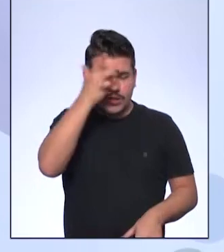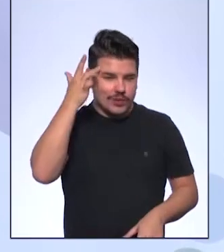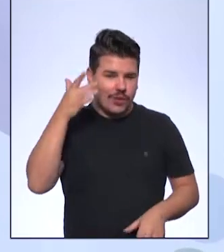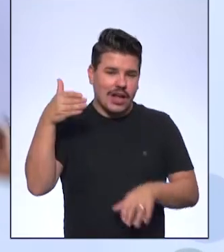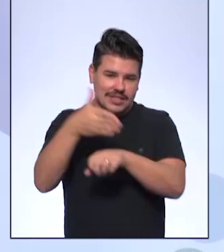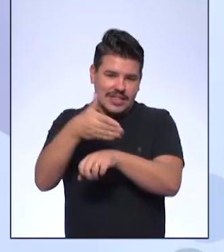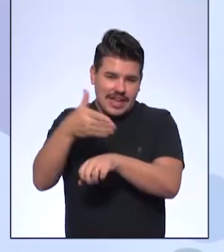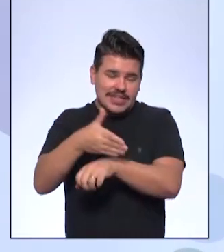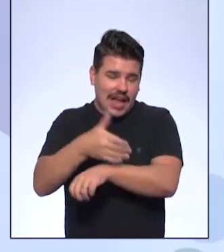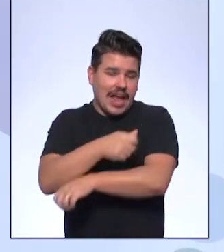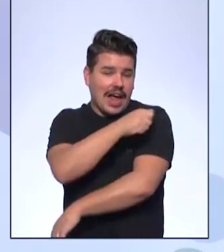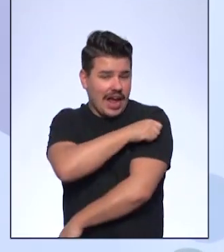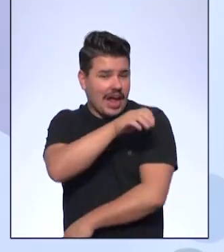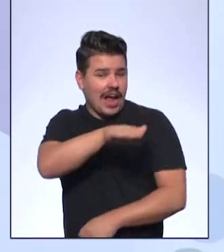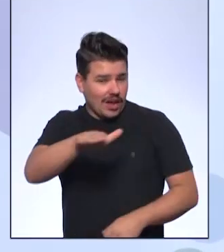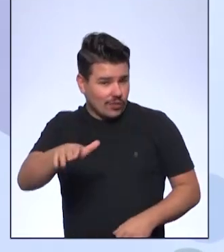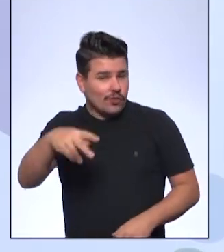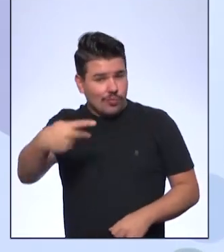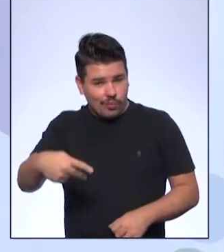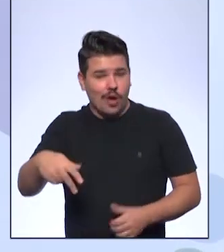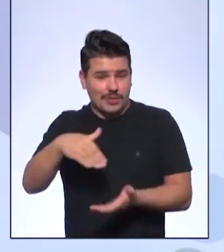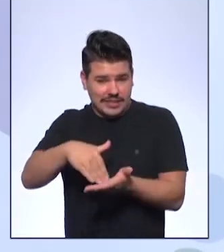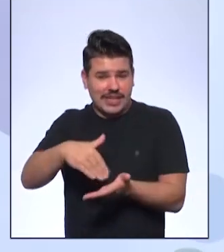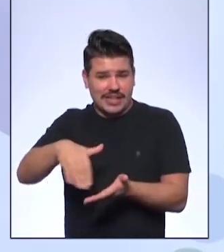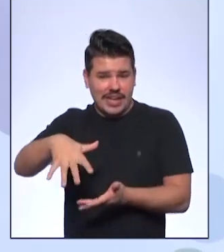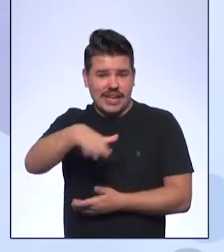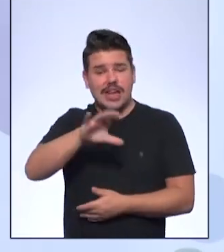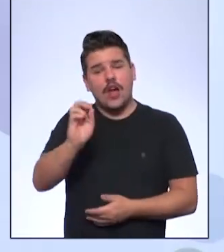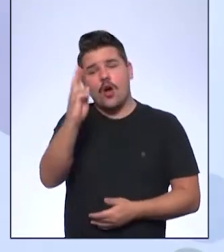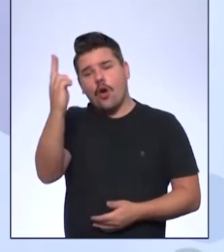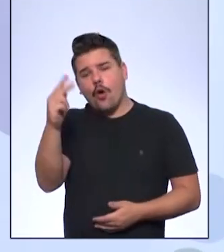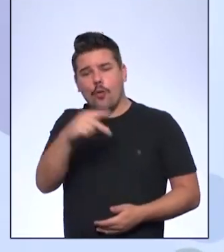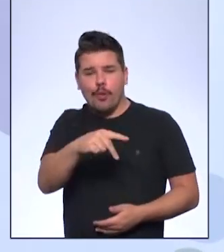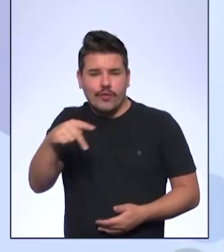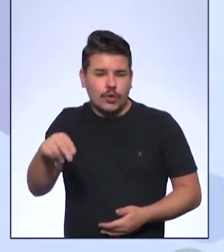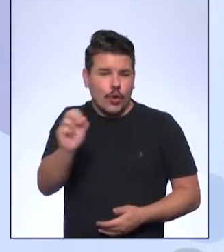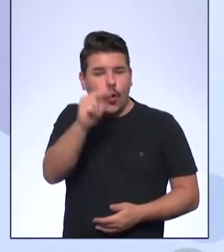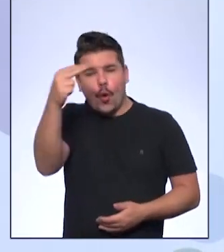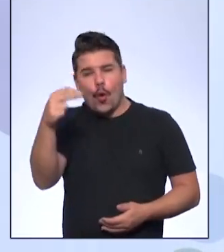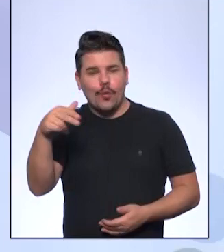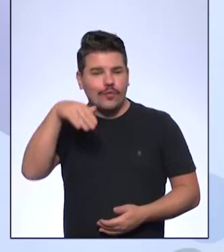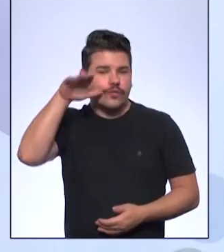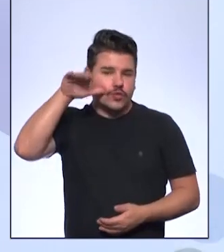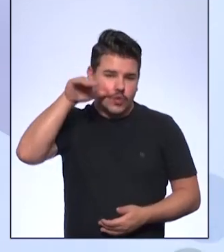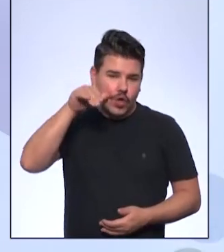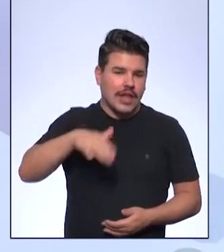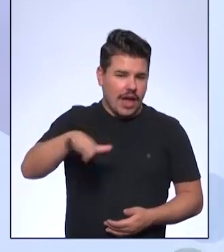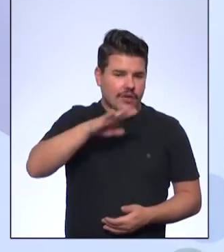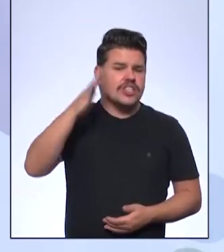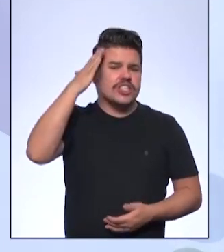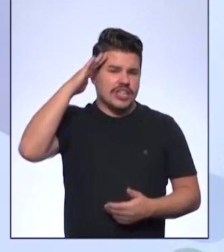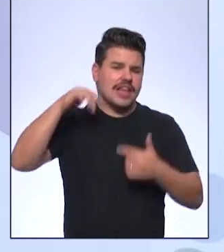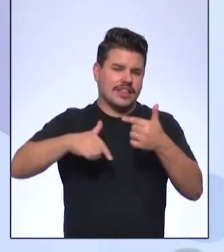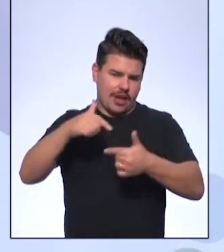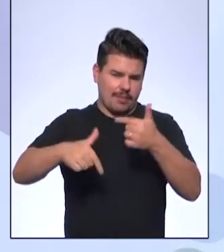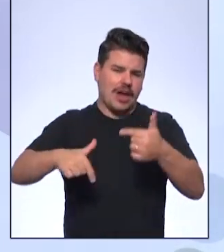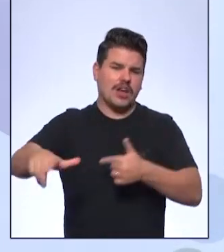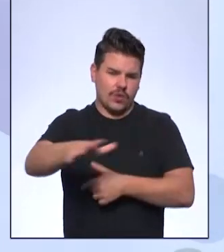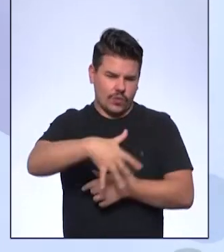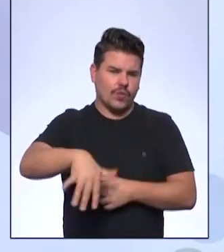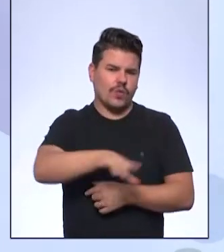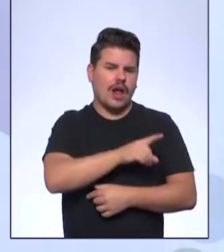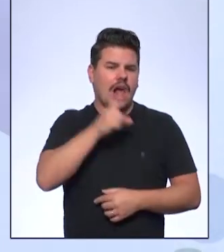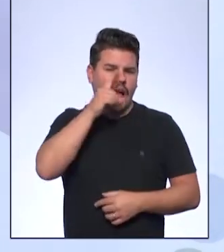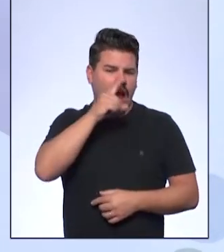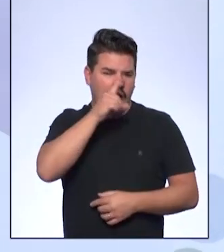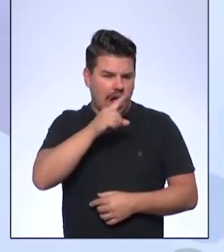que são alunas da Secretaria de Educação ou que são professores ou funcionários. Então, a gente já trabalha com adolescente e tudo mais, é uma coisa que,